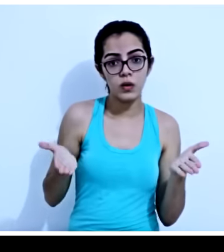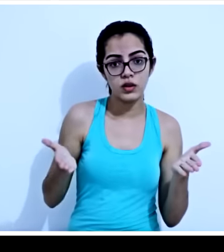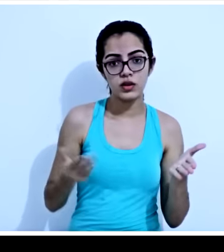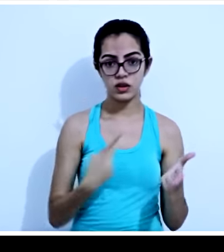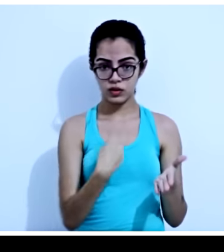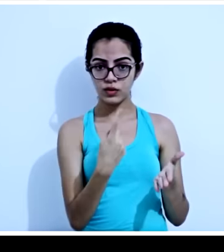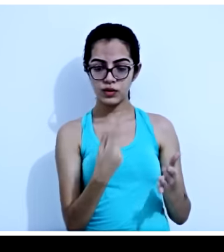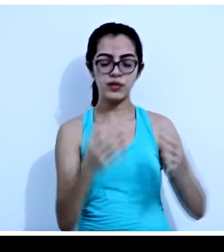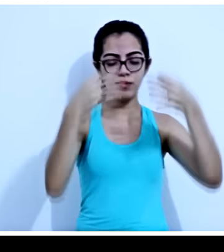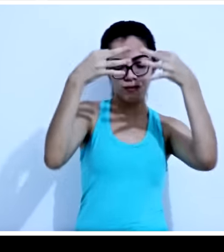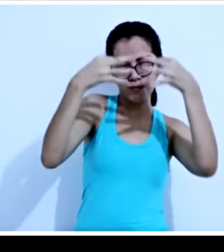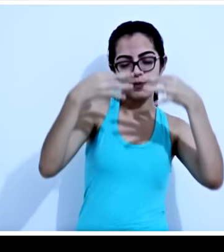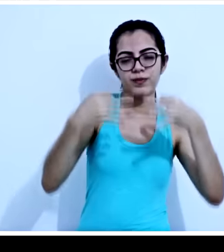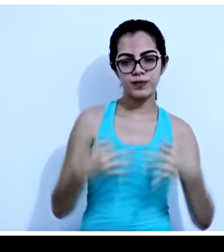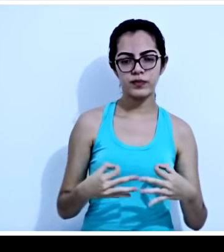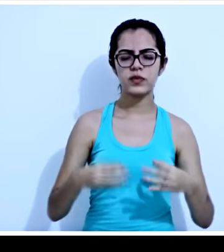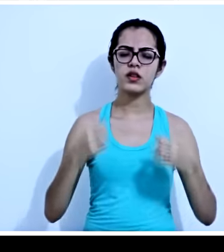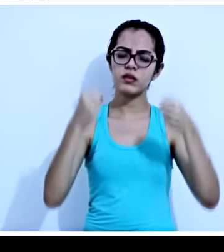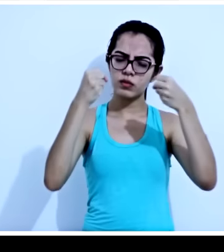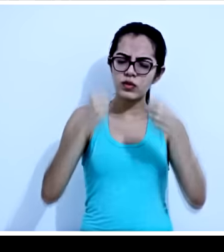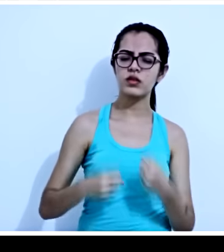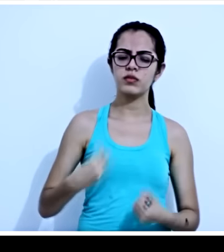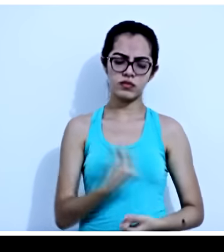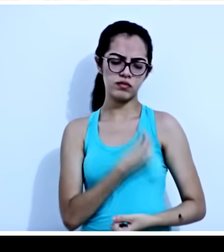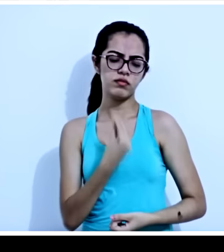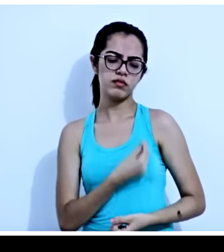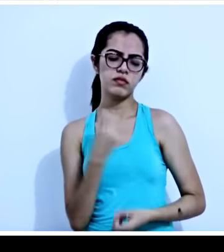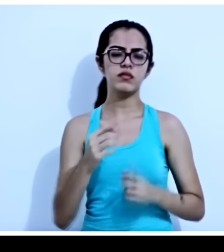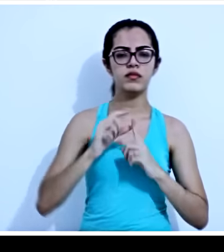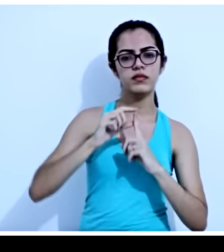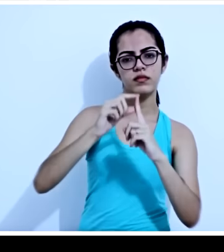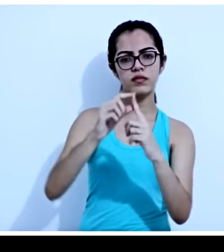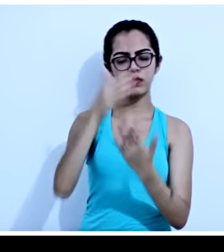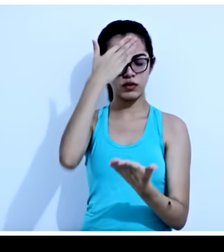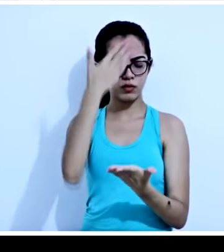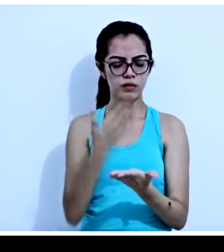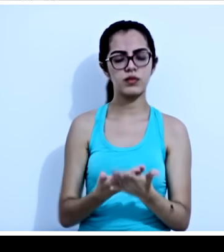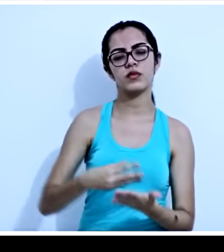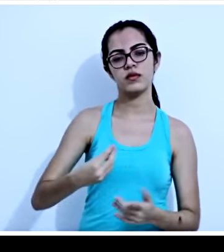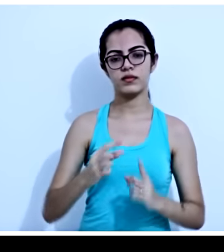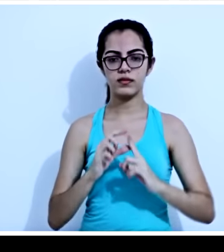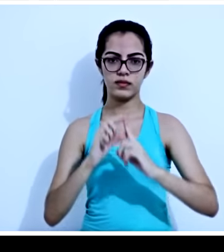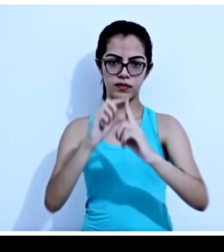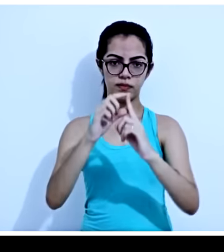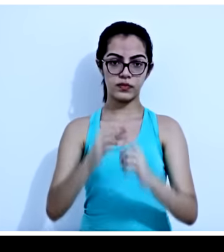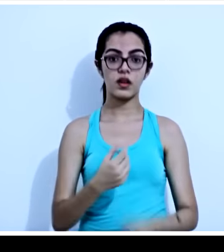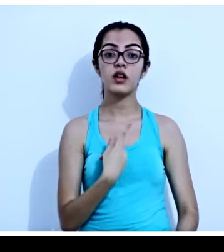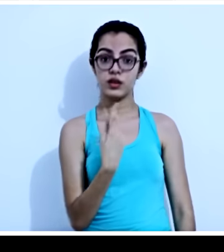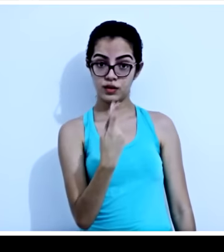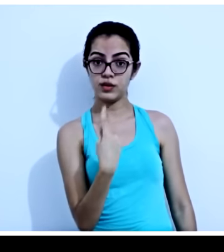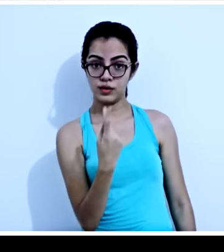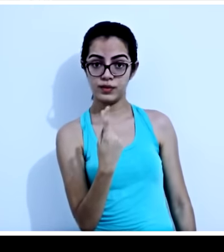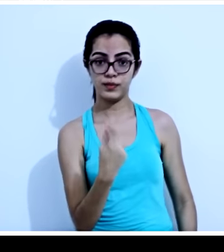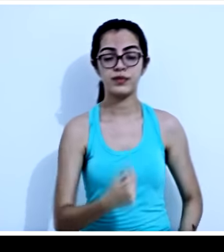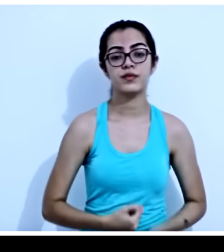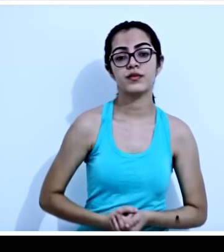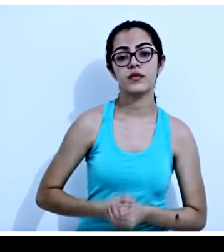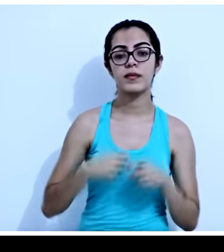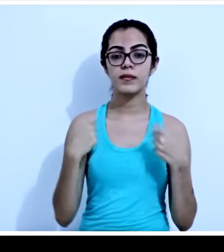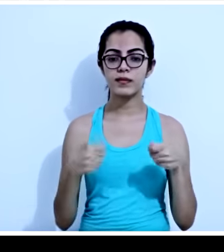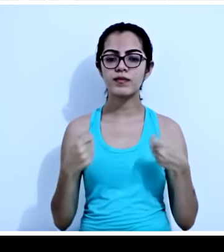podemos cumprir essa palavra, de que podemos viver essa palavra e que estaremos no caminho correto. Nós